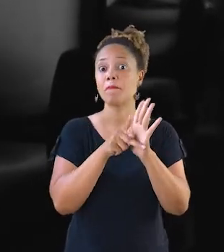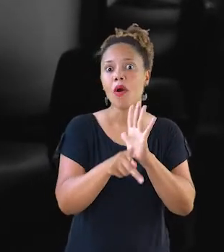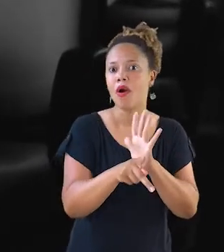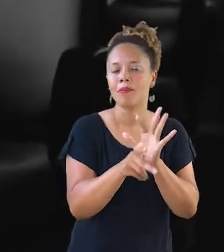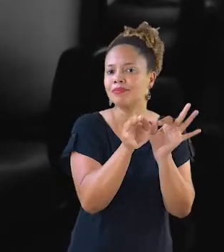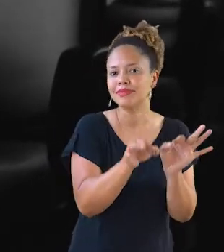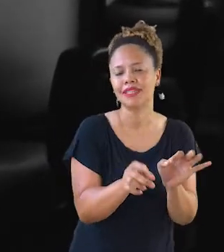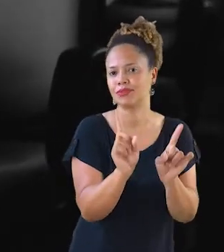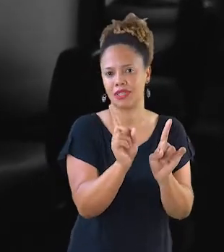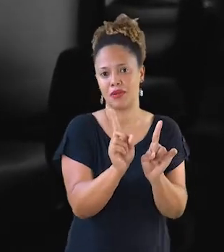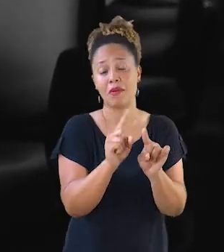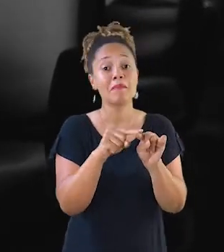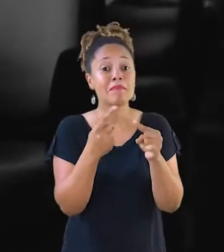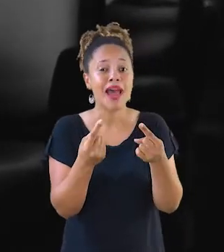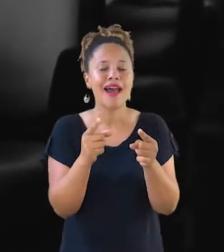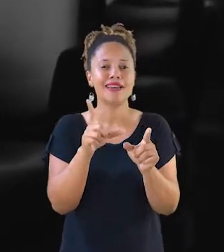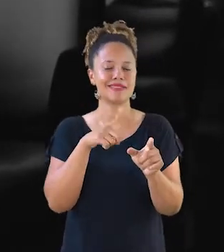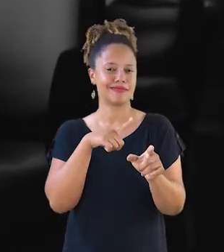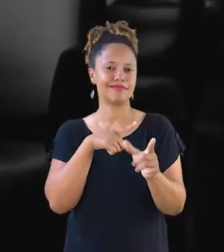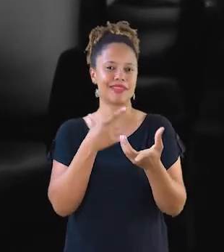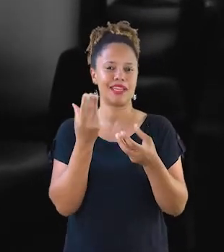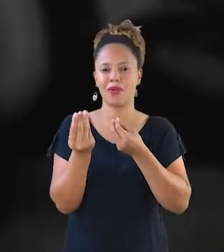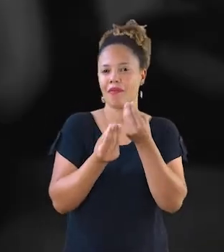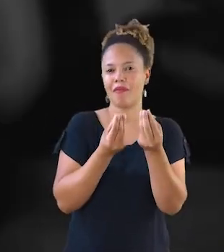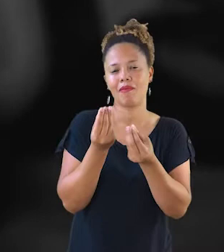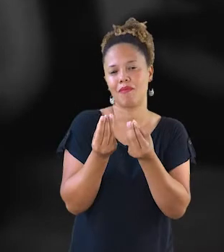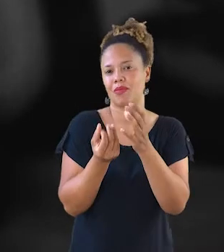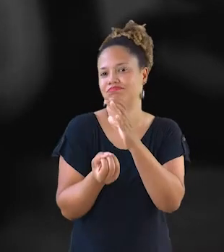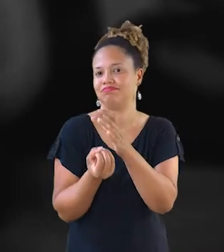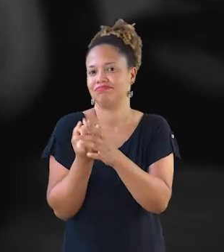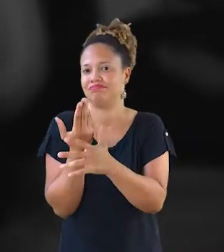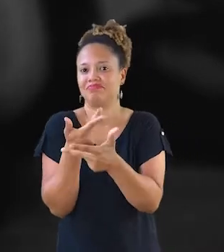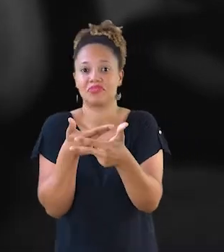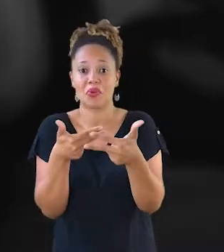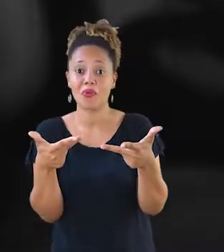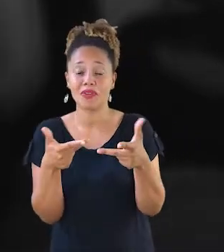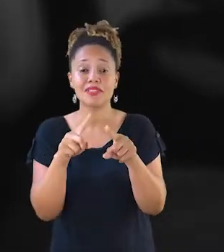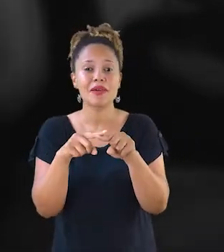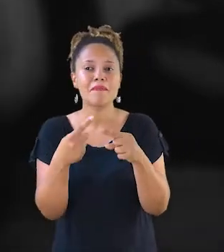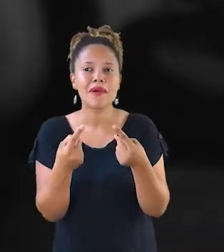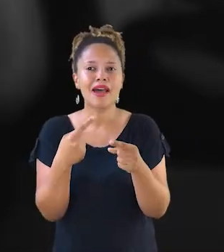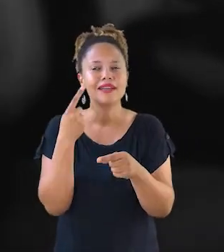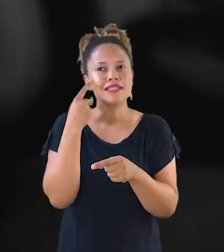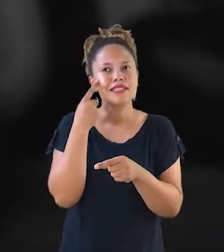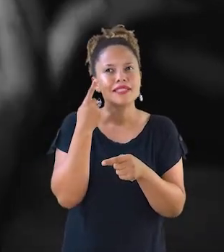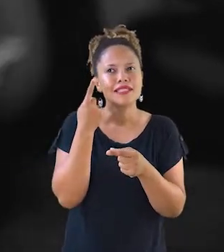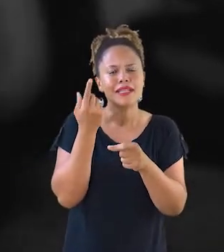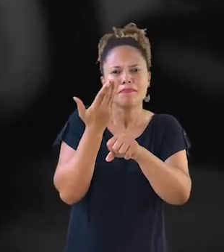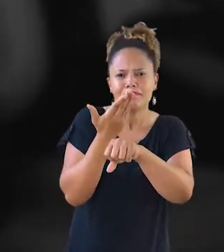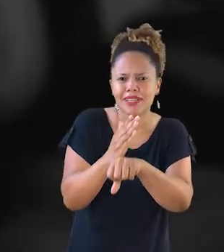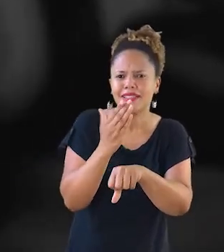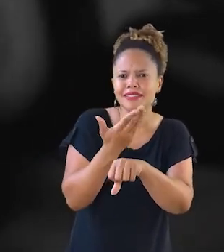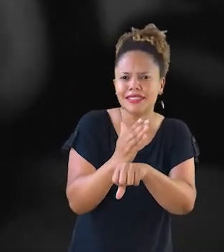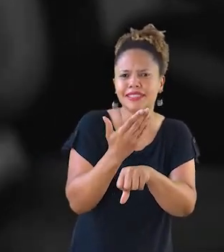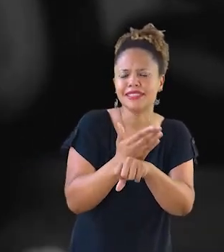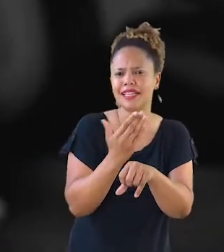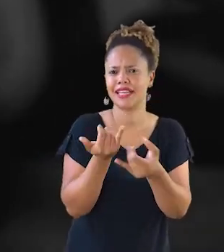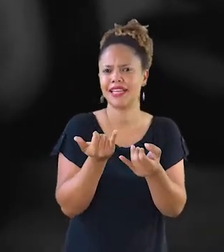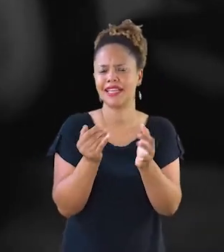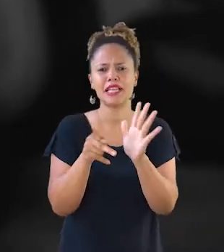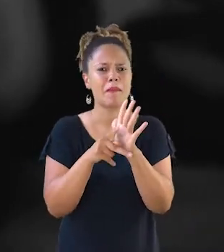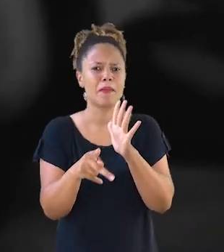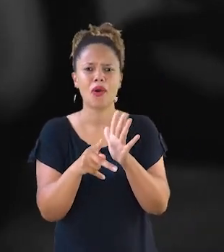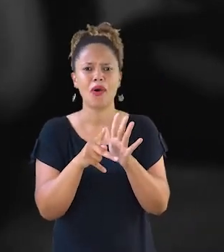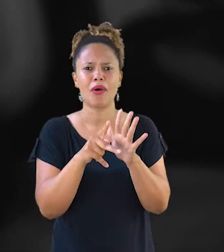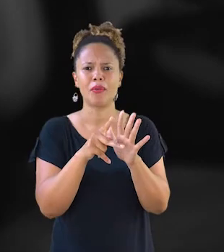né? Claro que há alguns efeitos, há glissandos na música de orquestra também. Mas esse, o tempo todo, essa brincadeira, que é muito do choro, que é muito